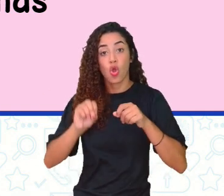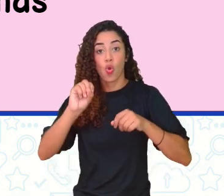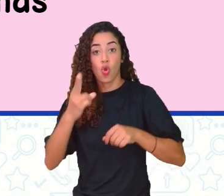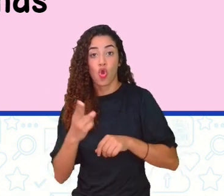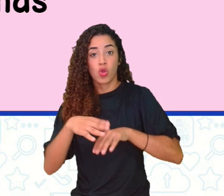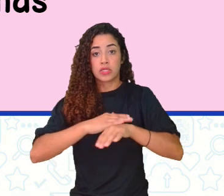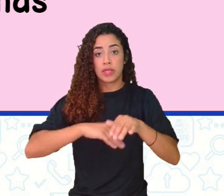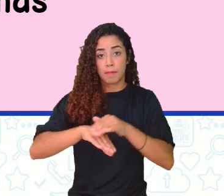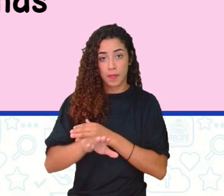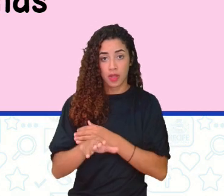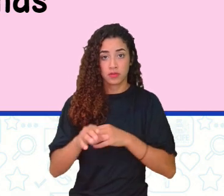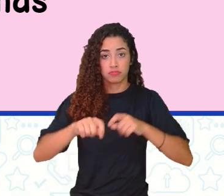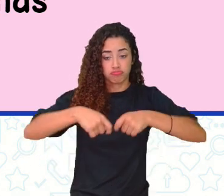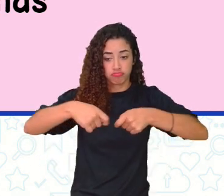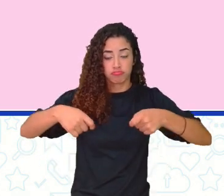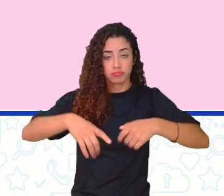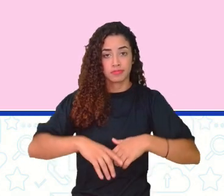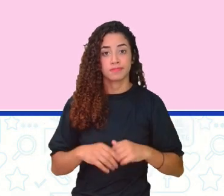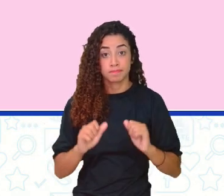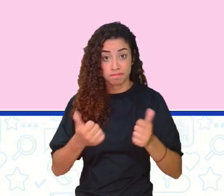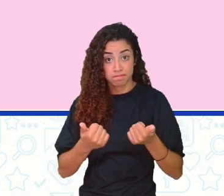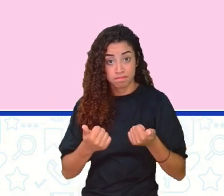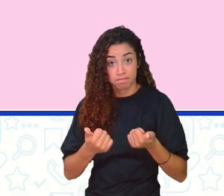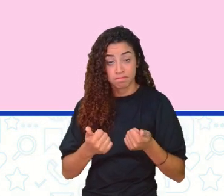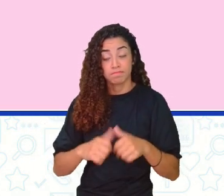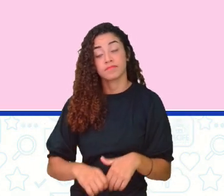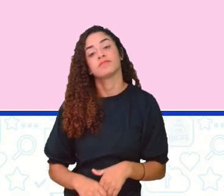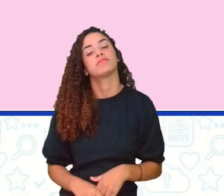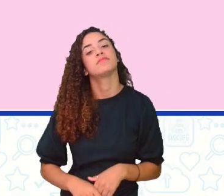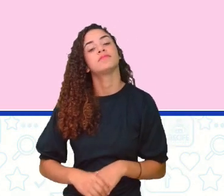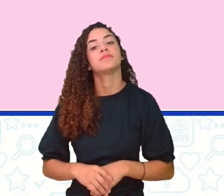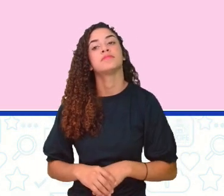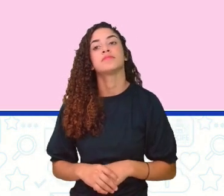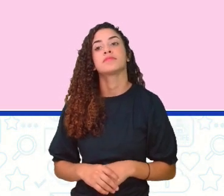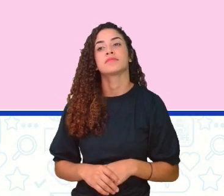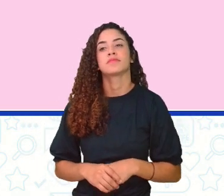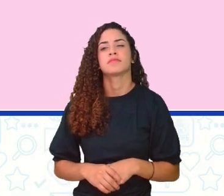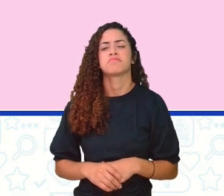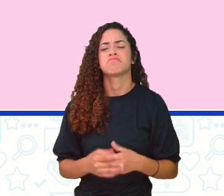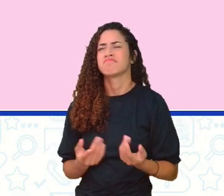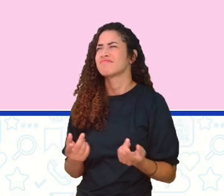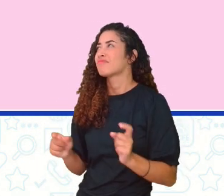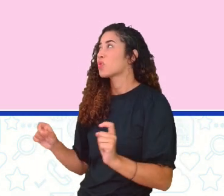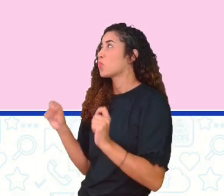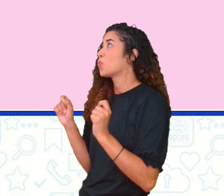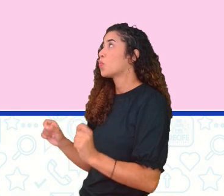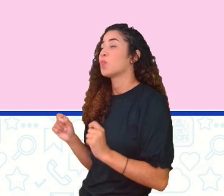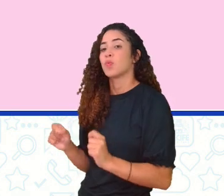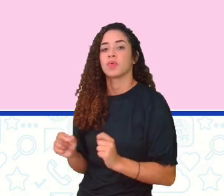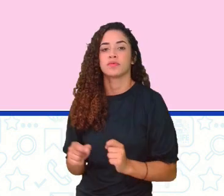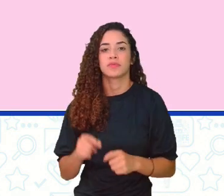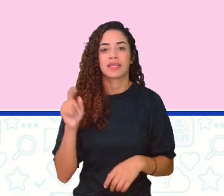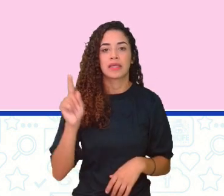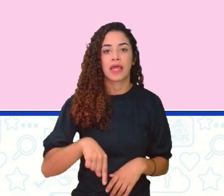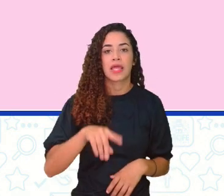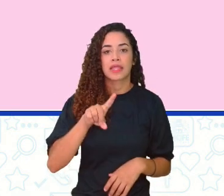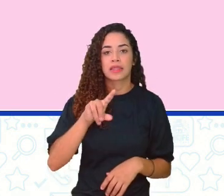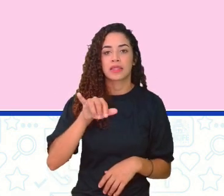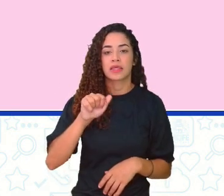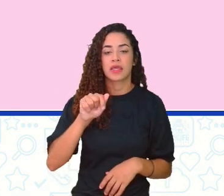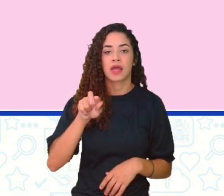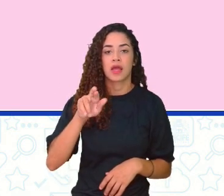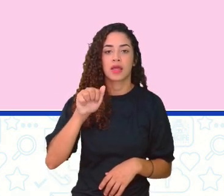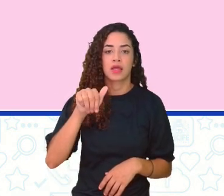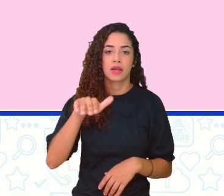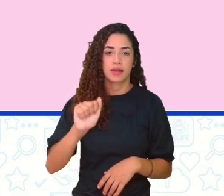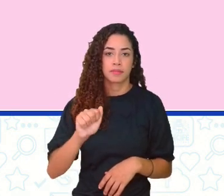tênis. Tudo bem? Então, vamos lá. Que é isso, professora? Isso é um diagrama.